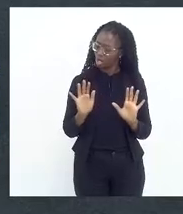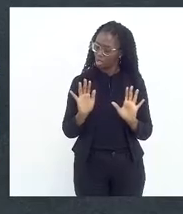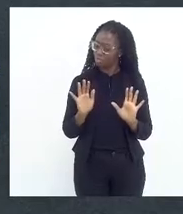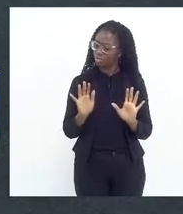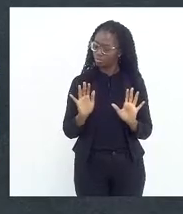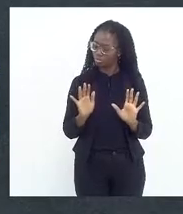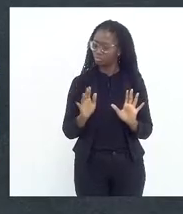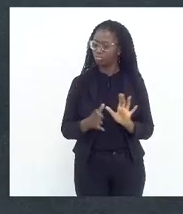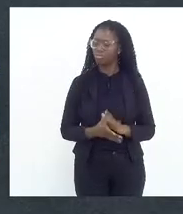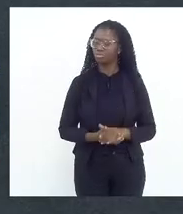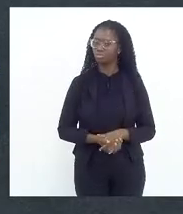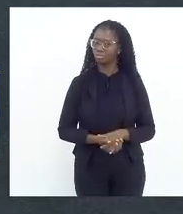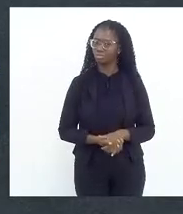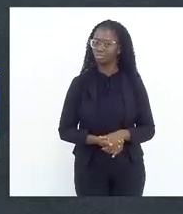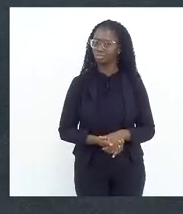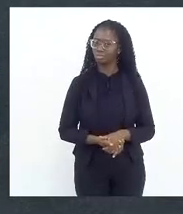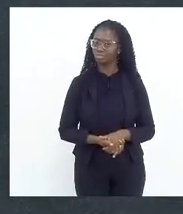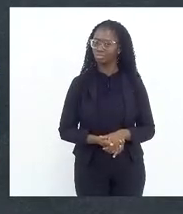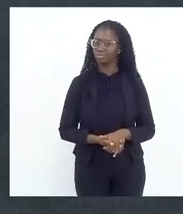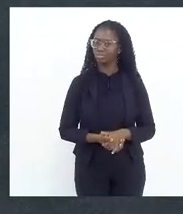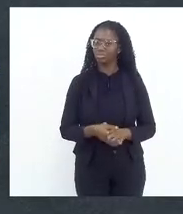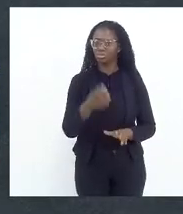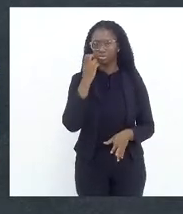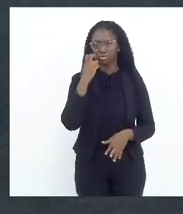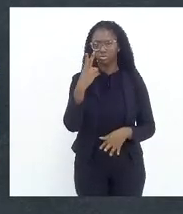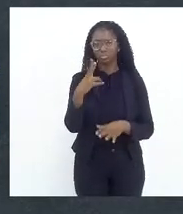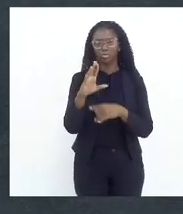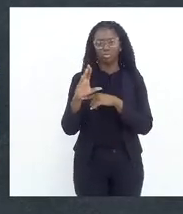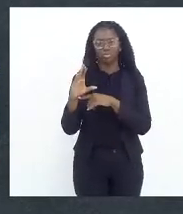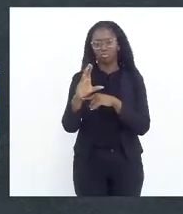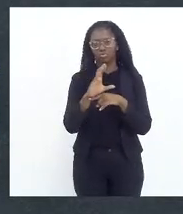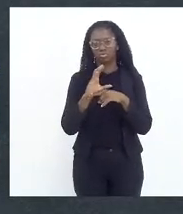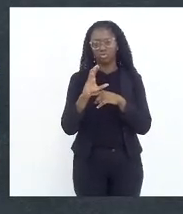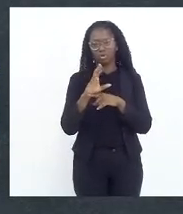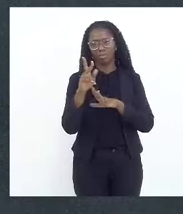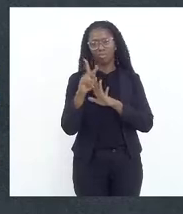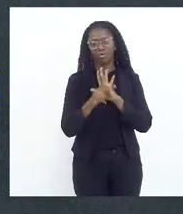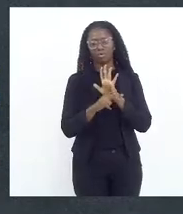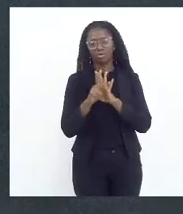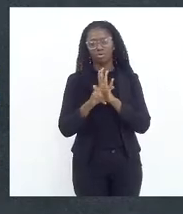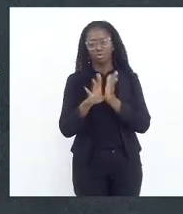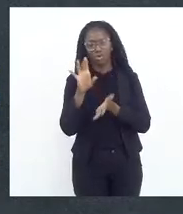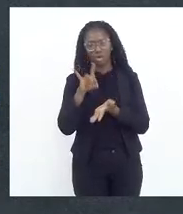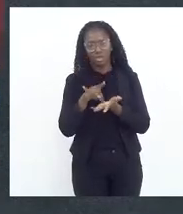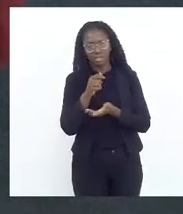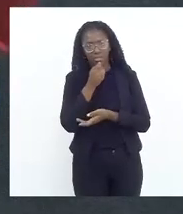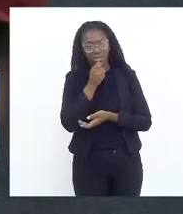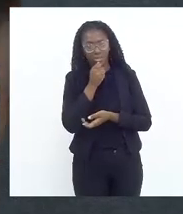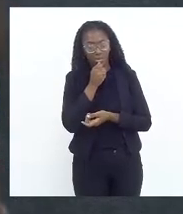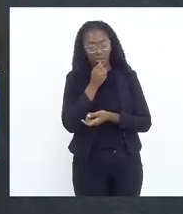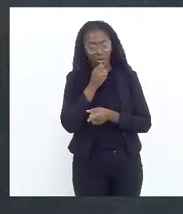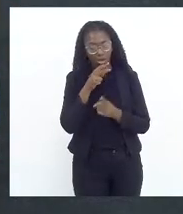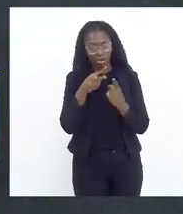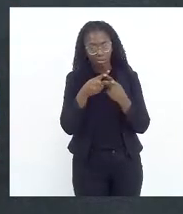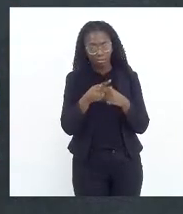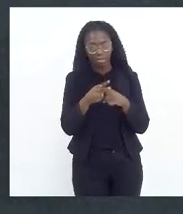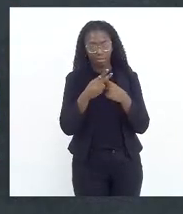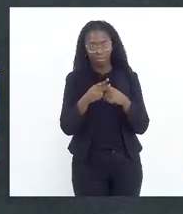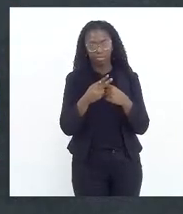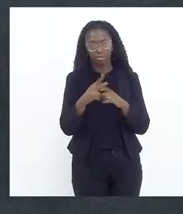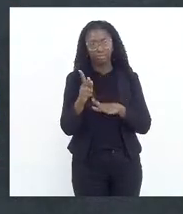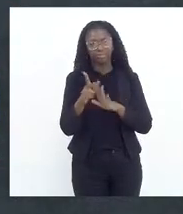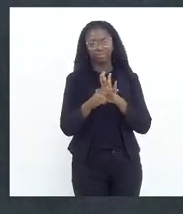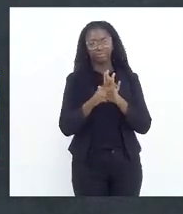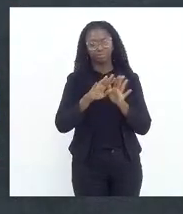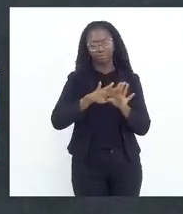na forma, pela constitucionalidade do projeto original sem emenda, o projeto vai sair